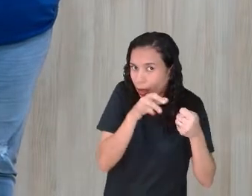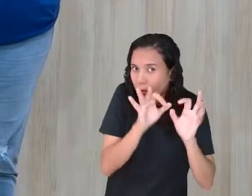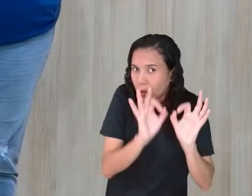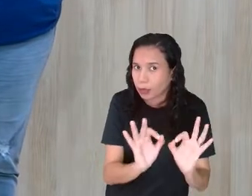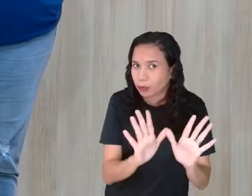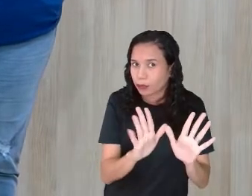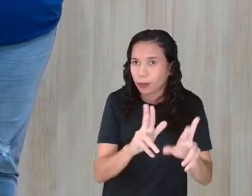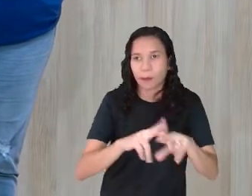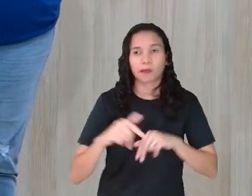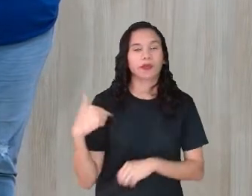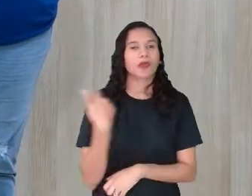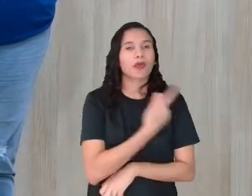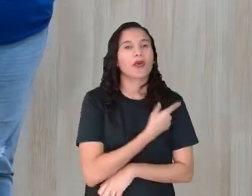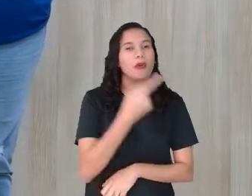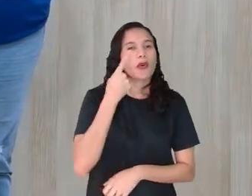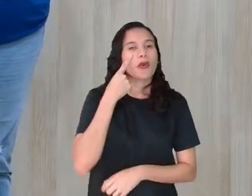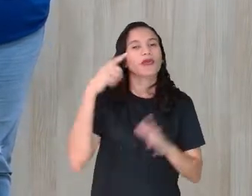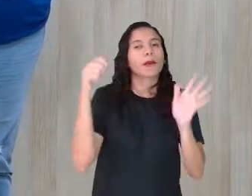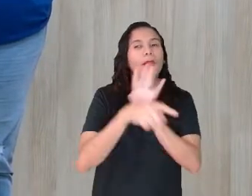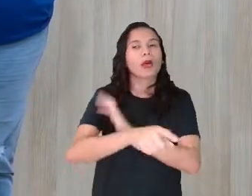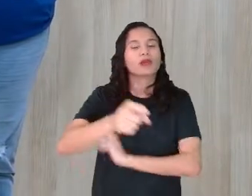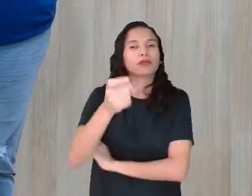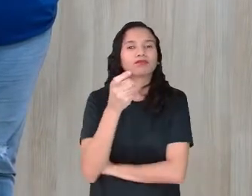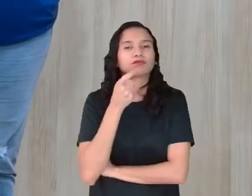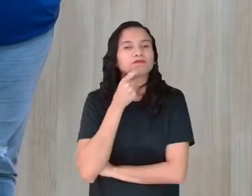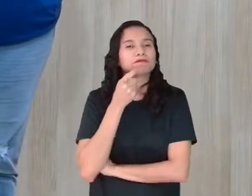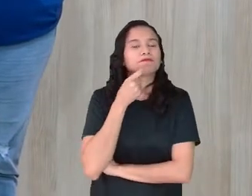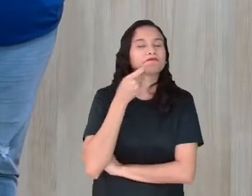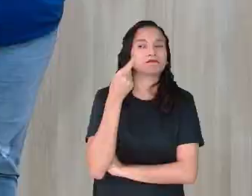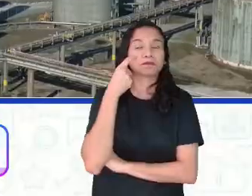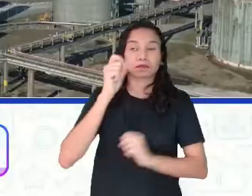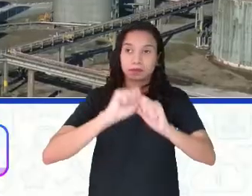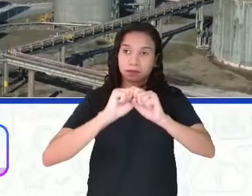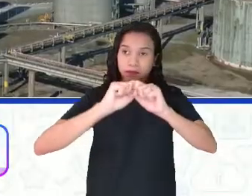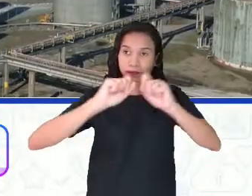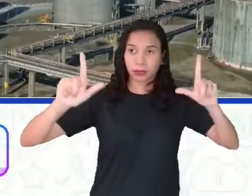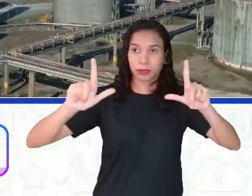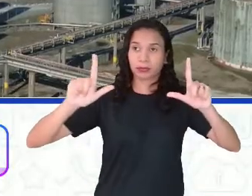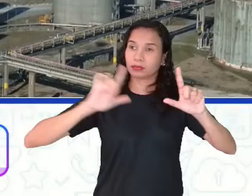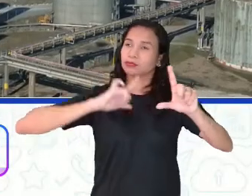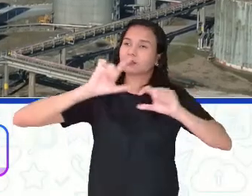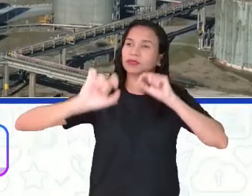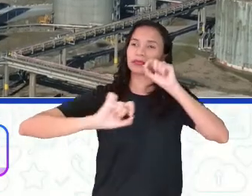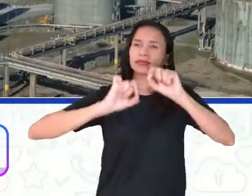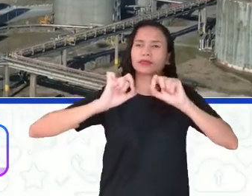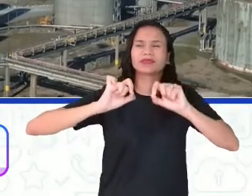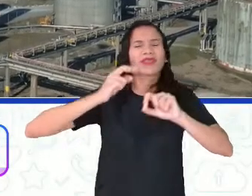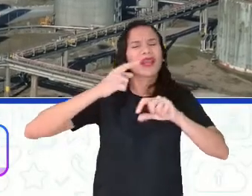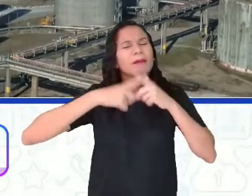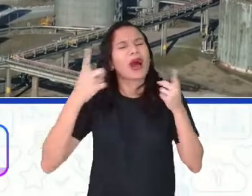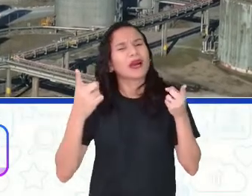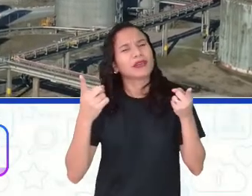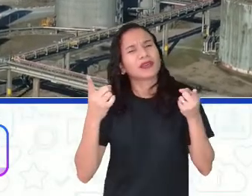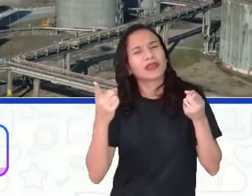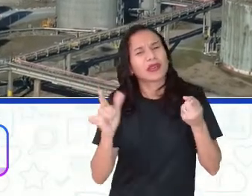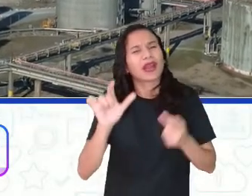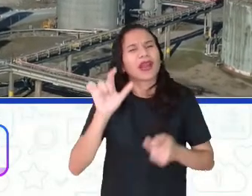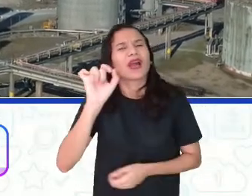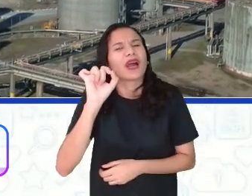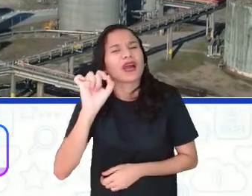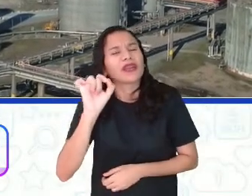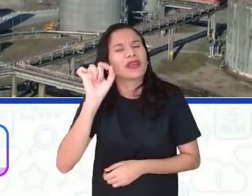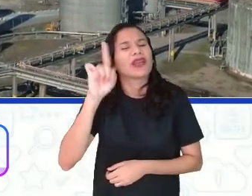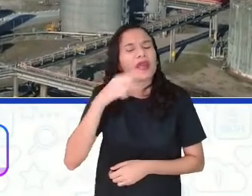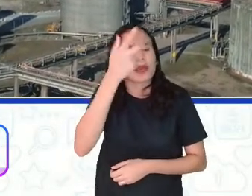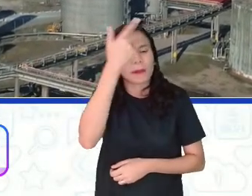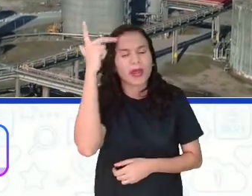certo? Então, vamos ver esse questionamento aqui, né? Joga na tela, Billy, por gentileza. Olha só. Afinal, quem quer